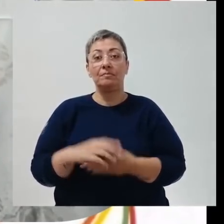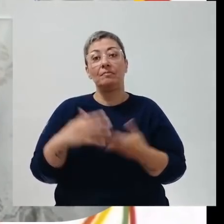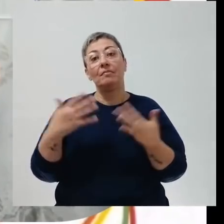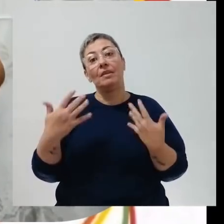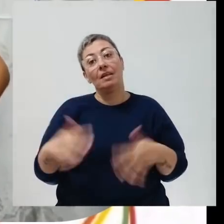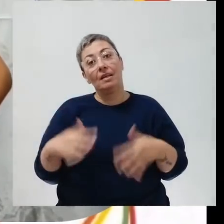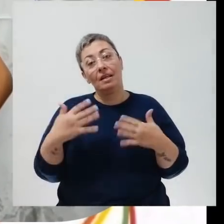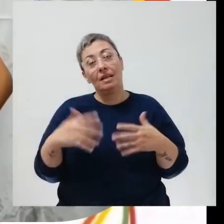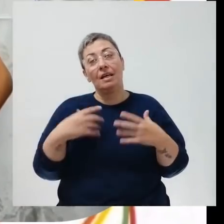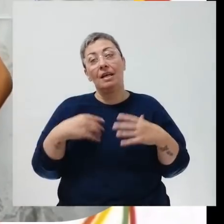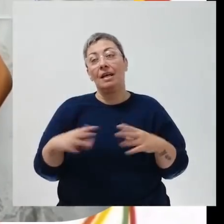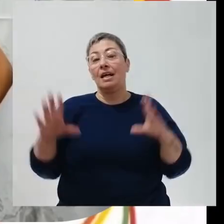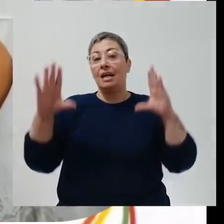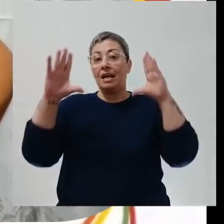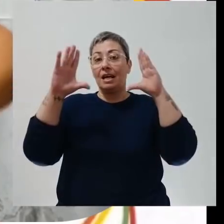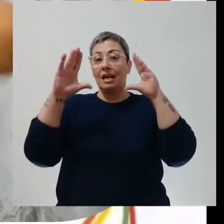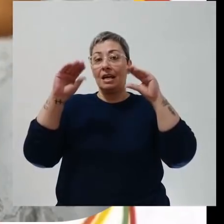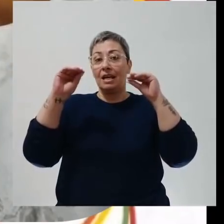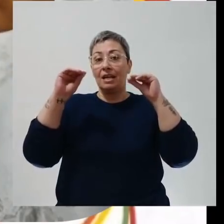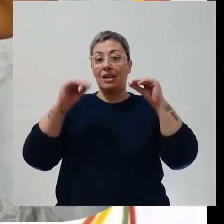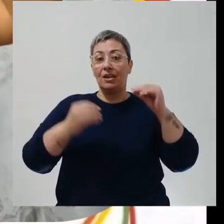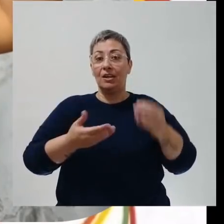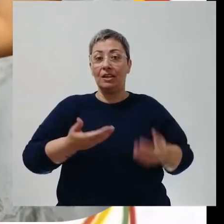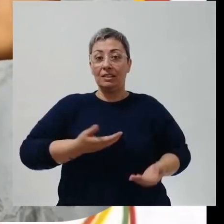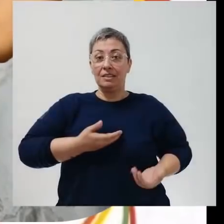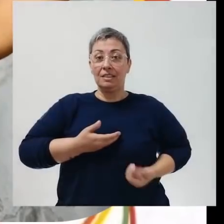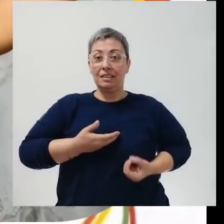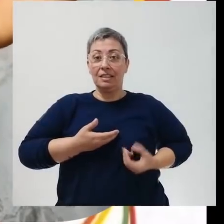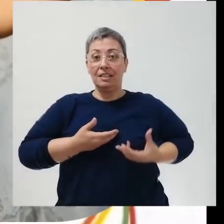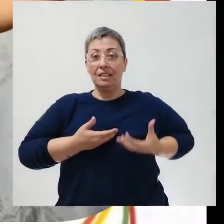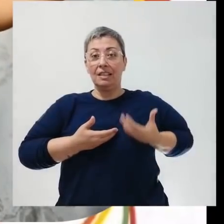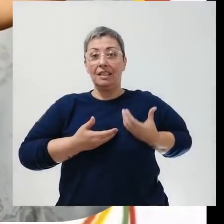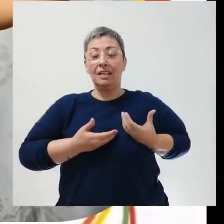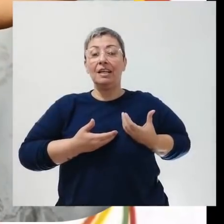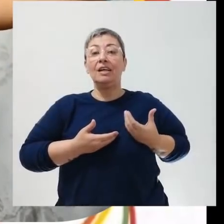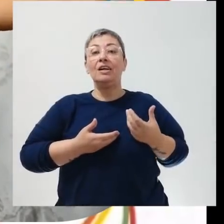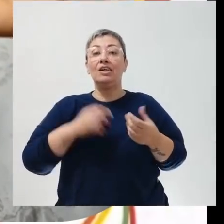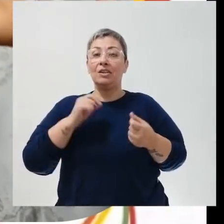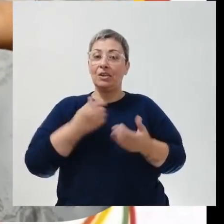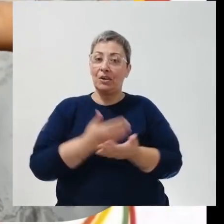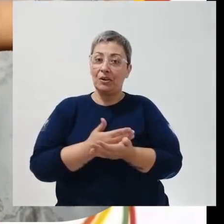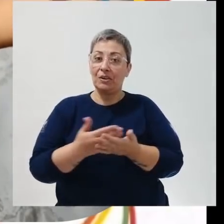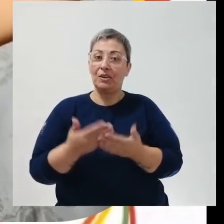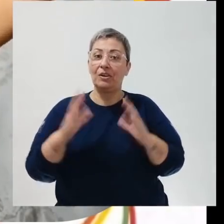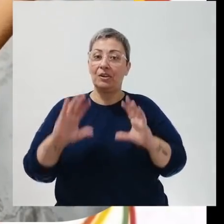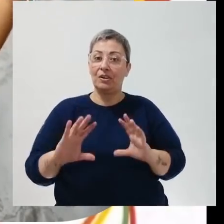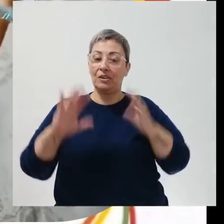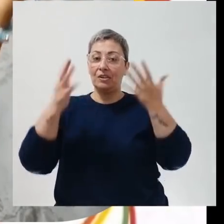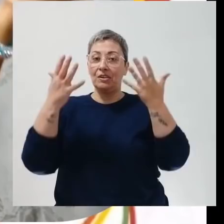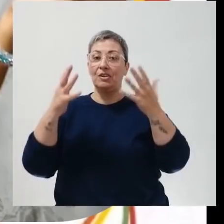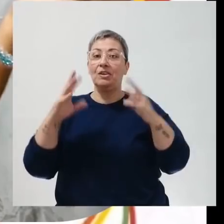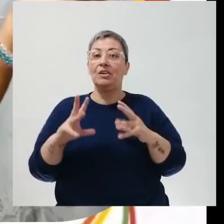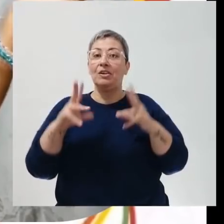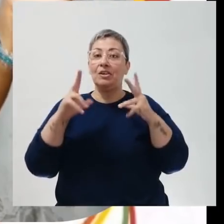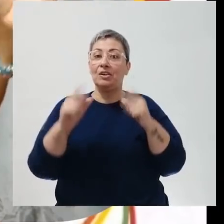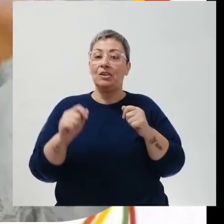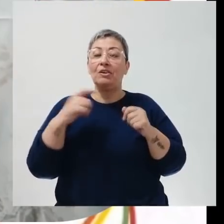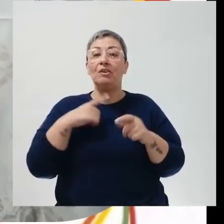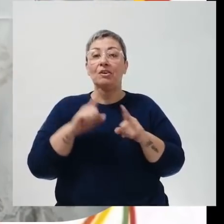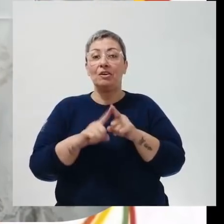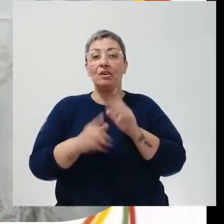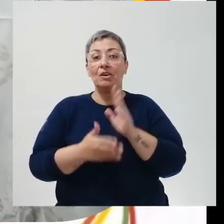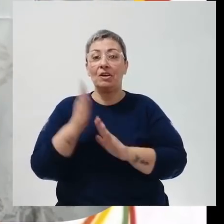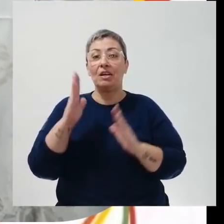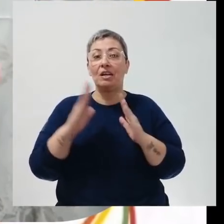Ai, mas na noite de Santo Antônio, o arraiá enfim começou. Todos só foram para